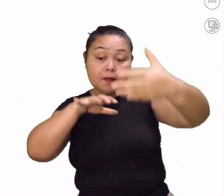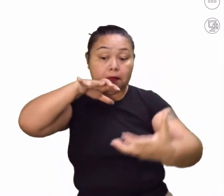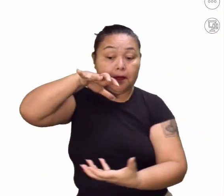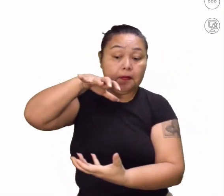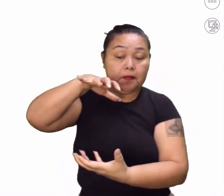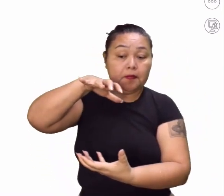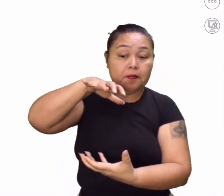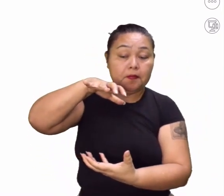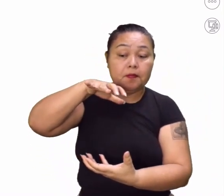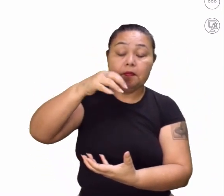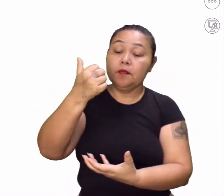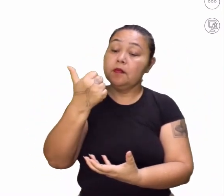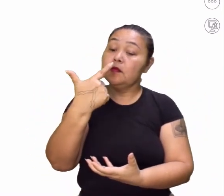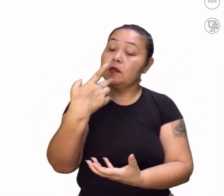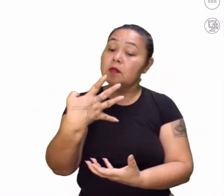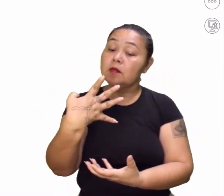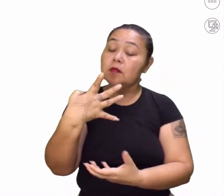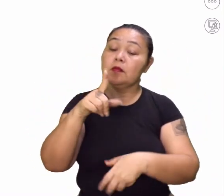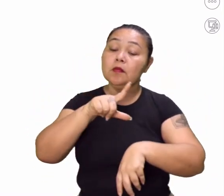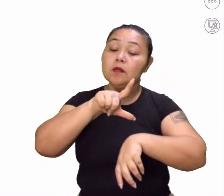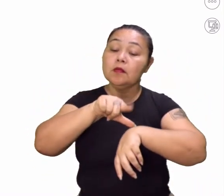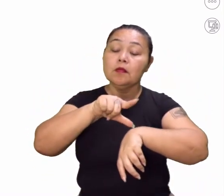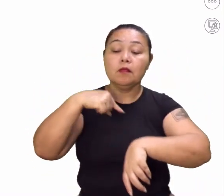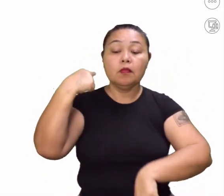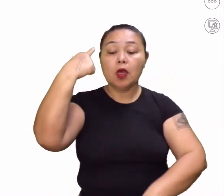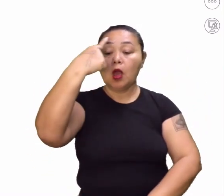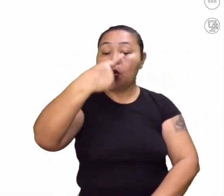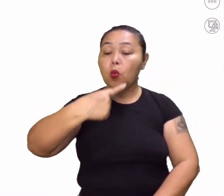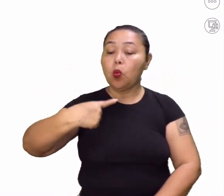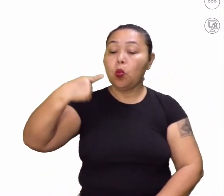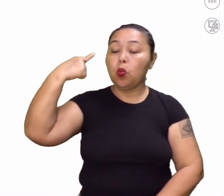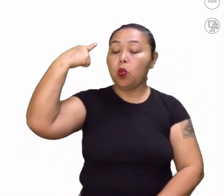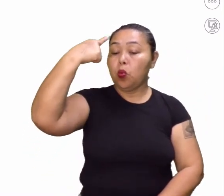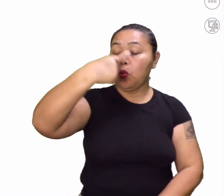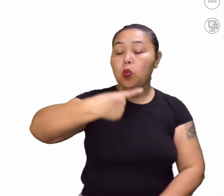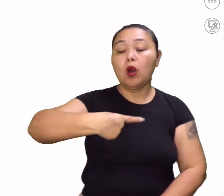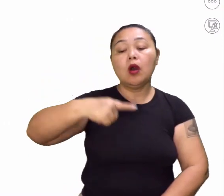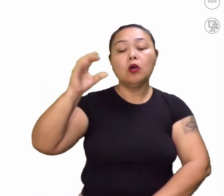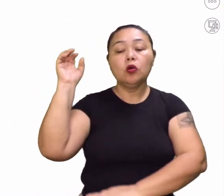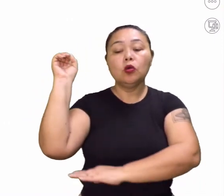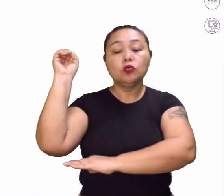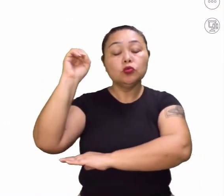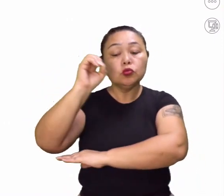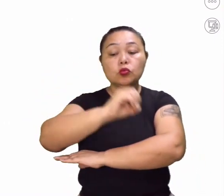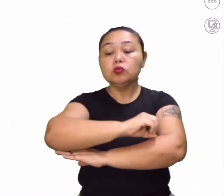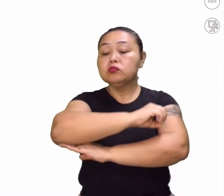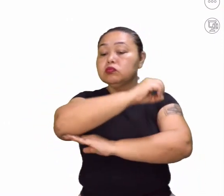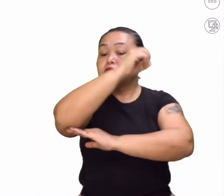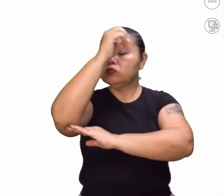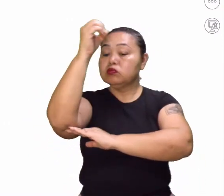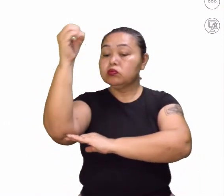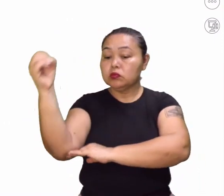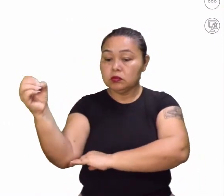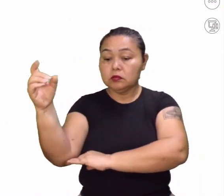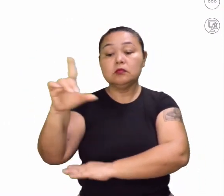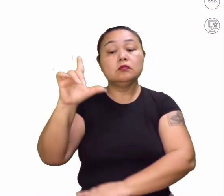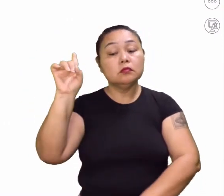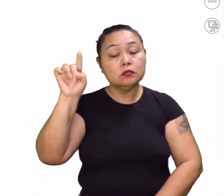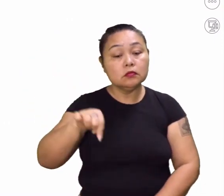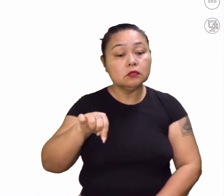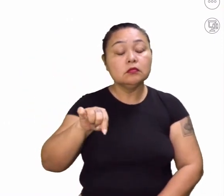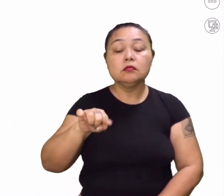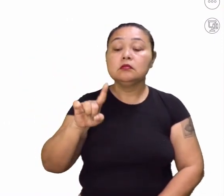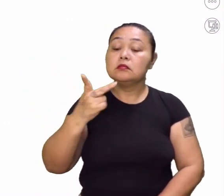terrestre pelas 24 horas do dia, Rogério. Muito bem. Então, a gente está falando agora da questão